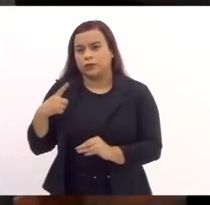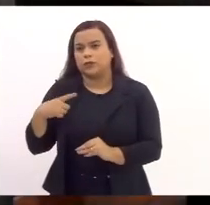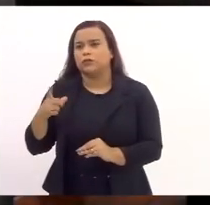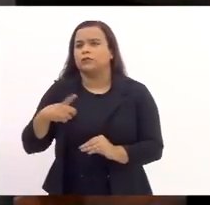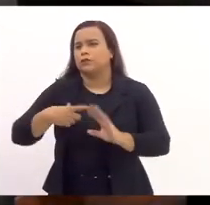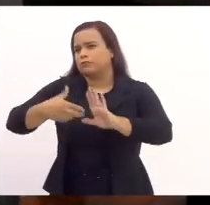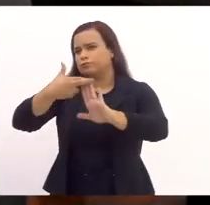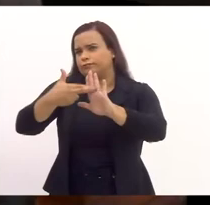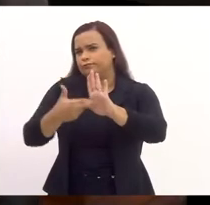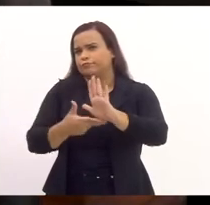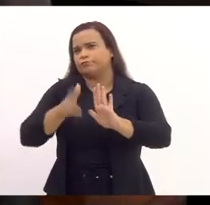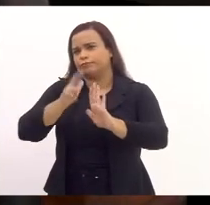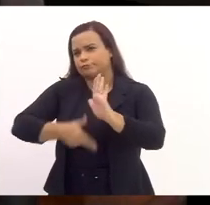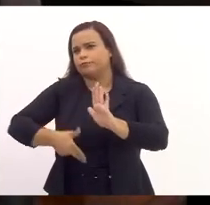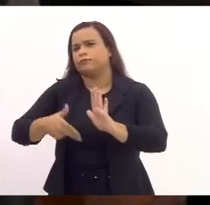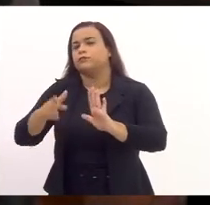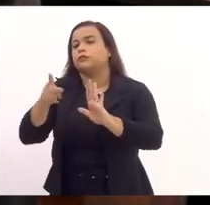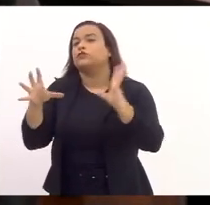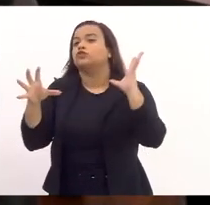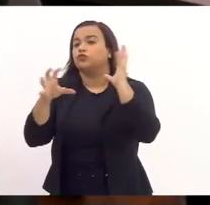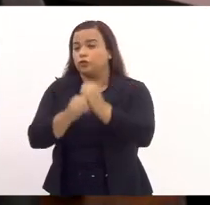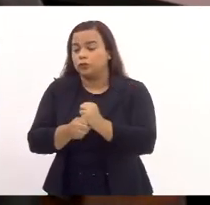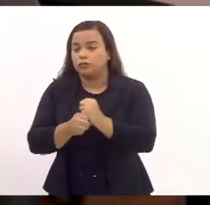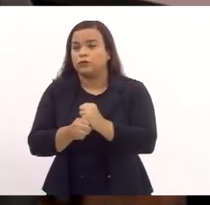relação deles. Isso totaliza